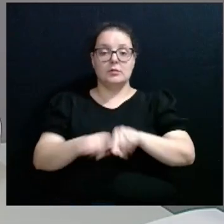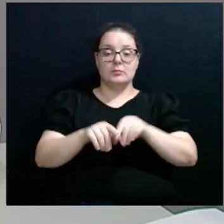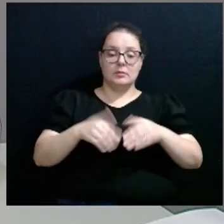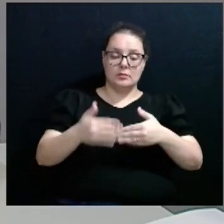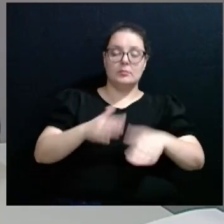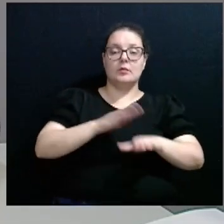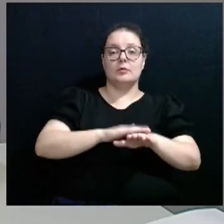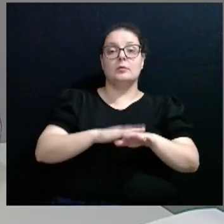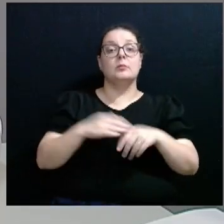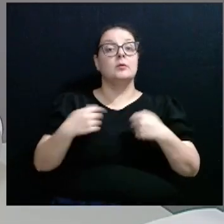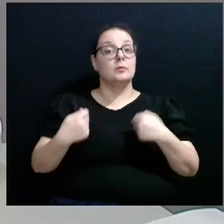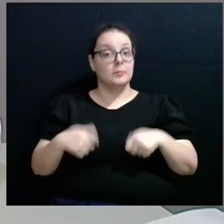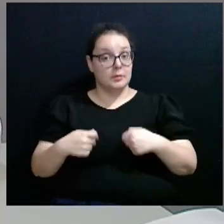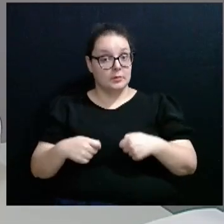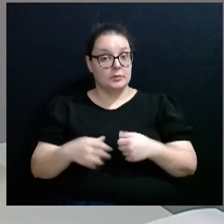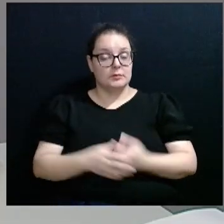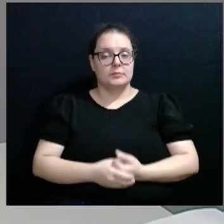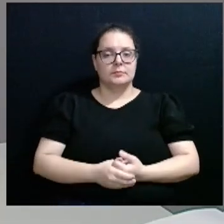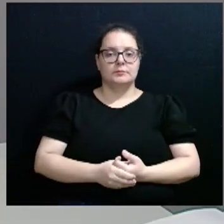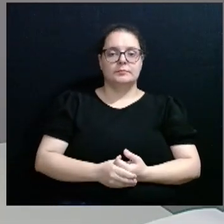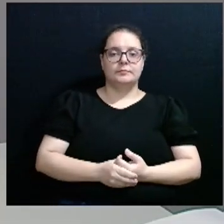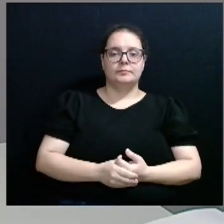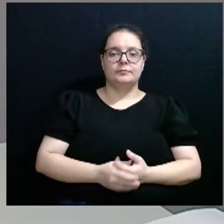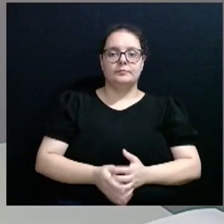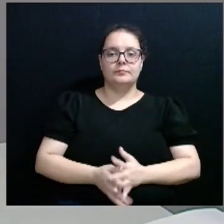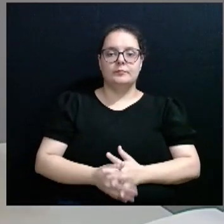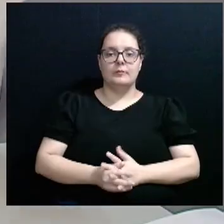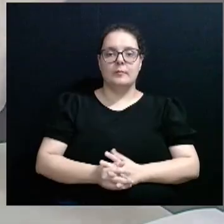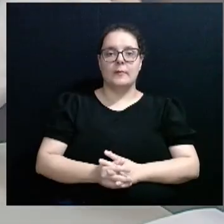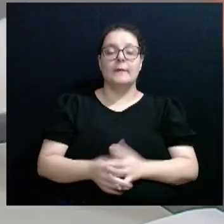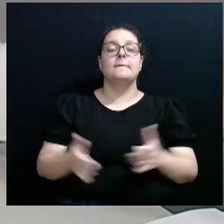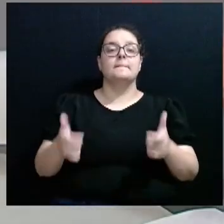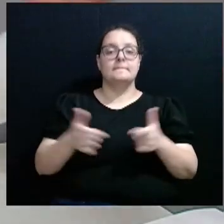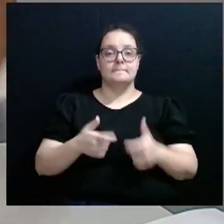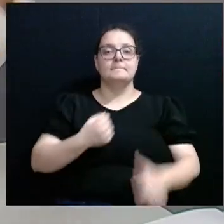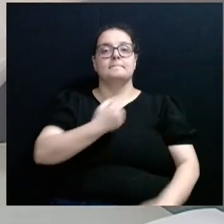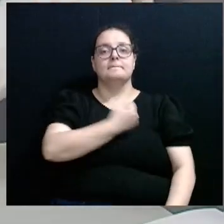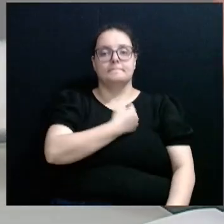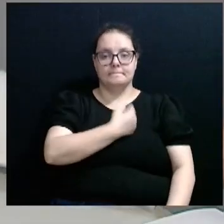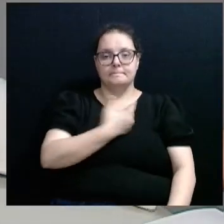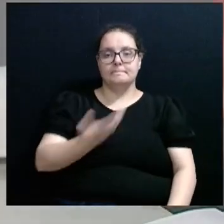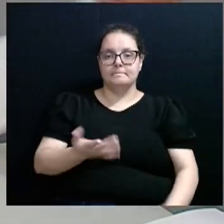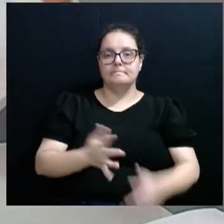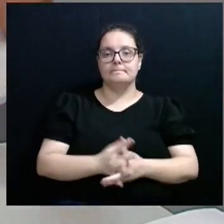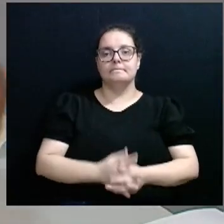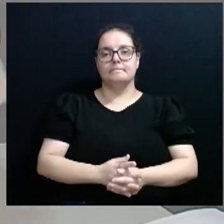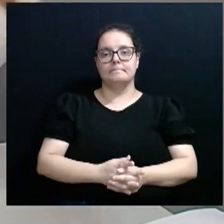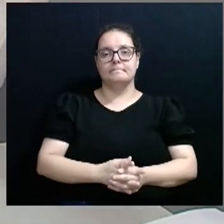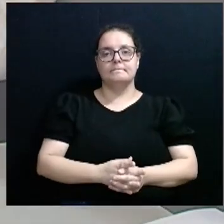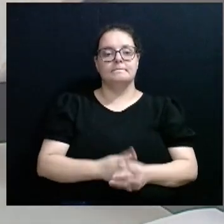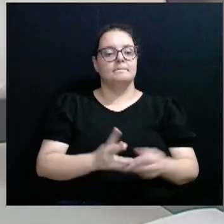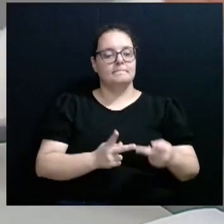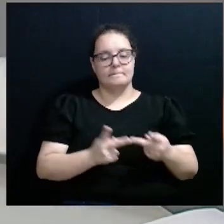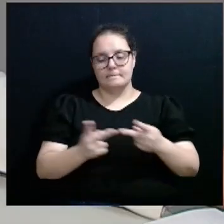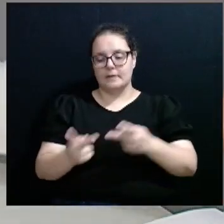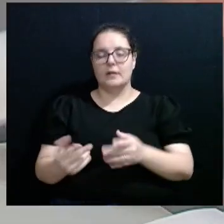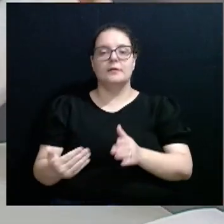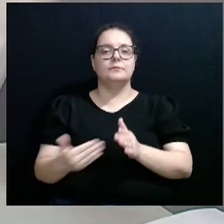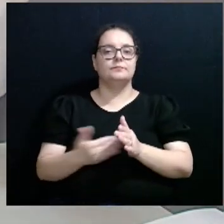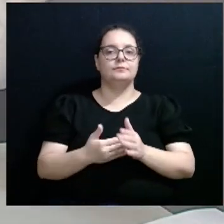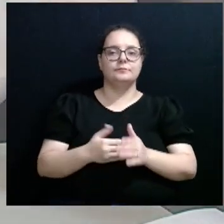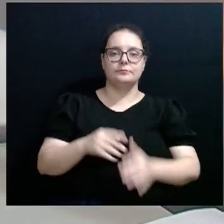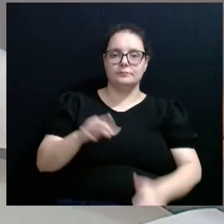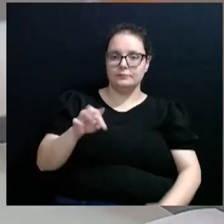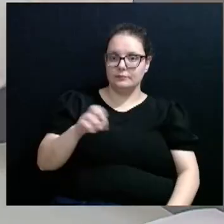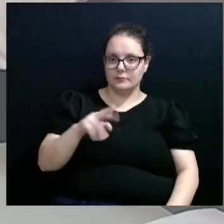necessárias para diminuir o número dos casos, né, desde a visita até os terrenos, para fazer a